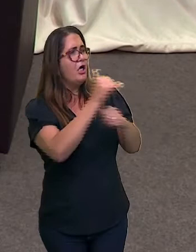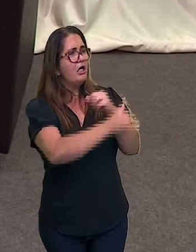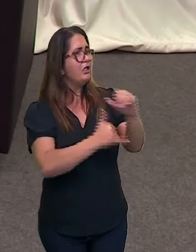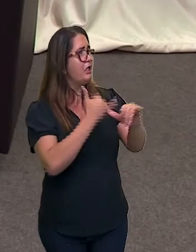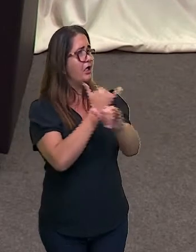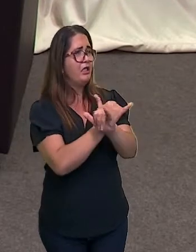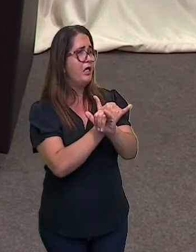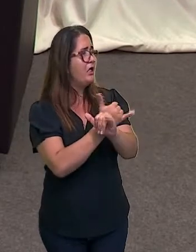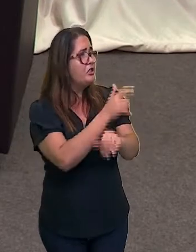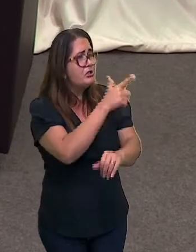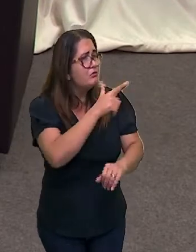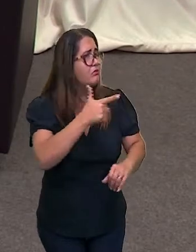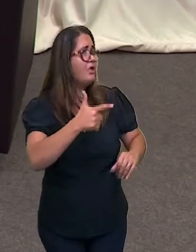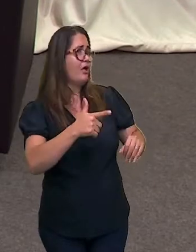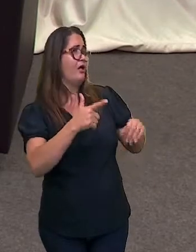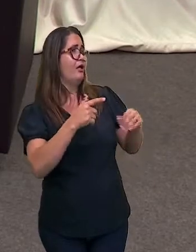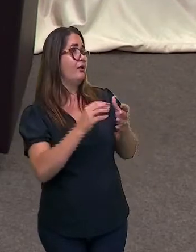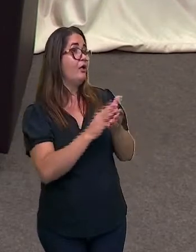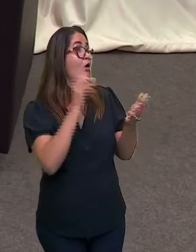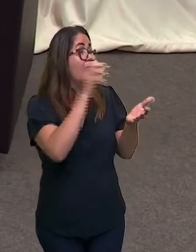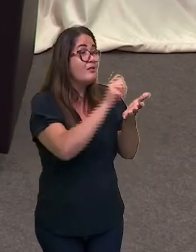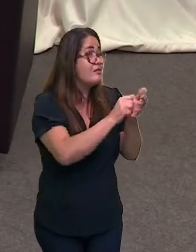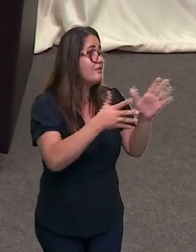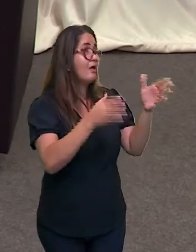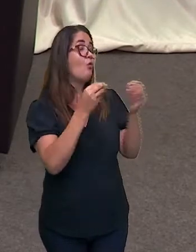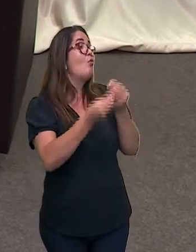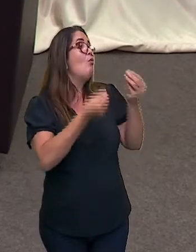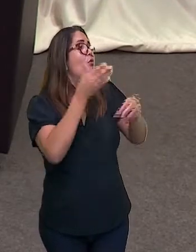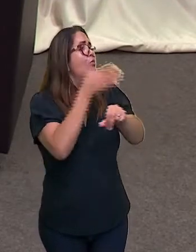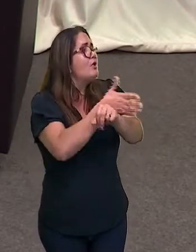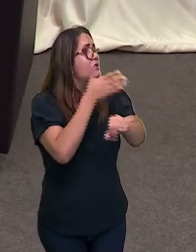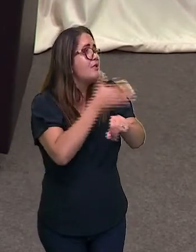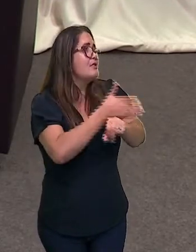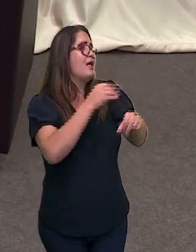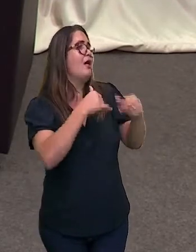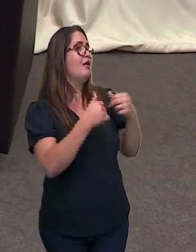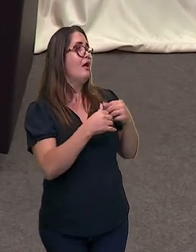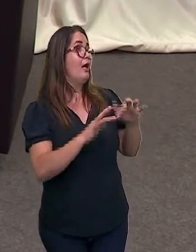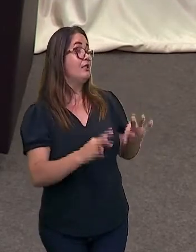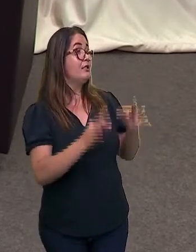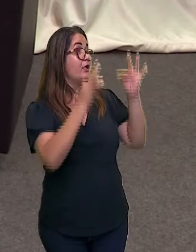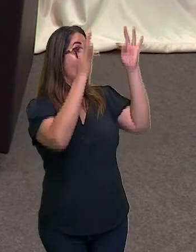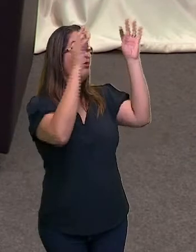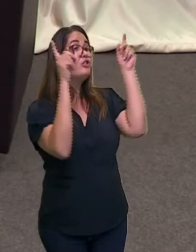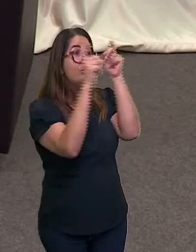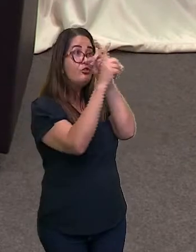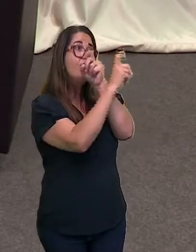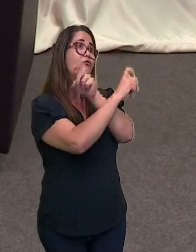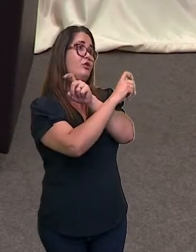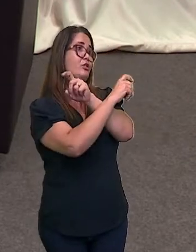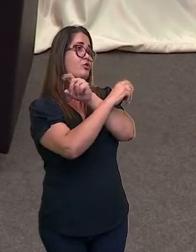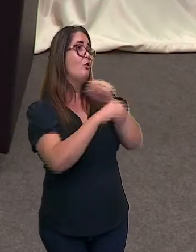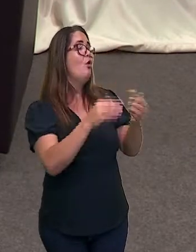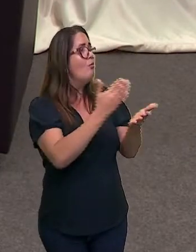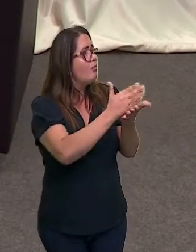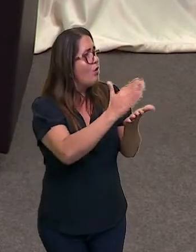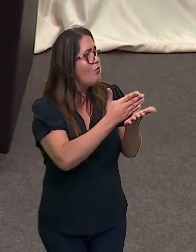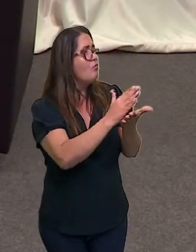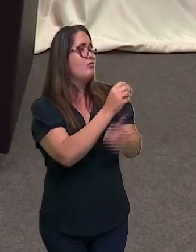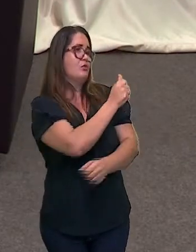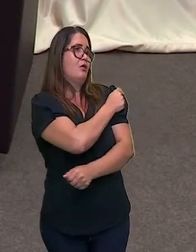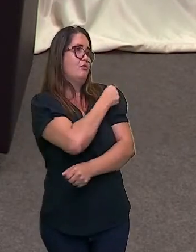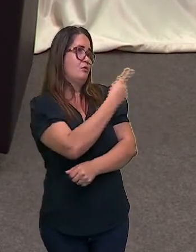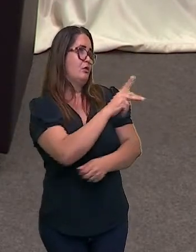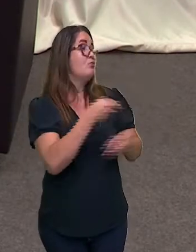conteúdo que é passado na TV. Como que vocês têm feito para que essas atividades cheguem até o aluno e retornem para